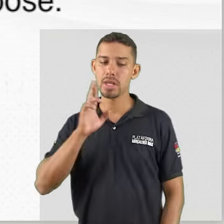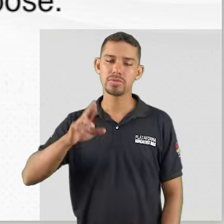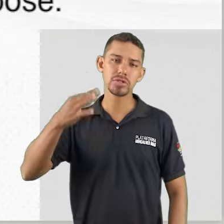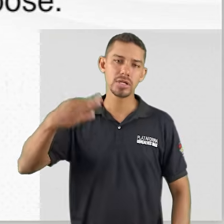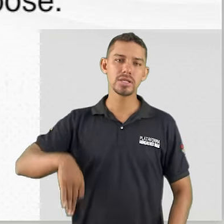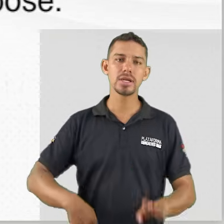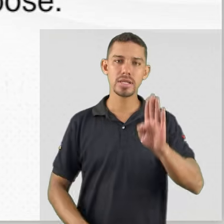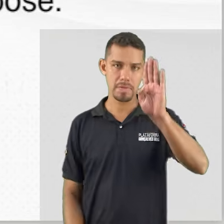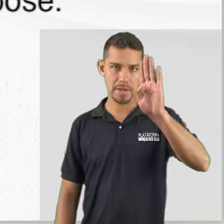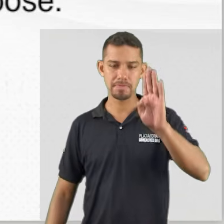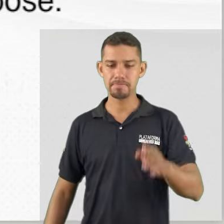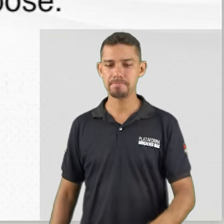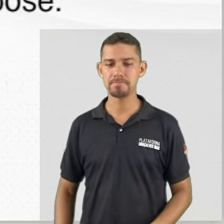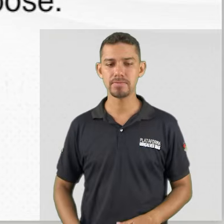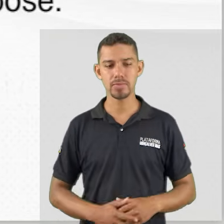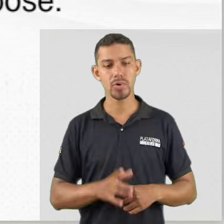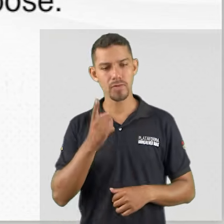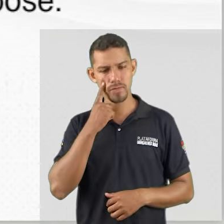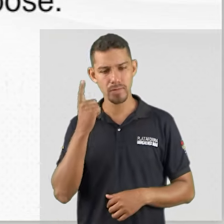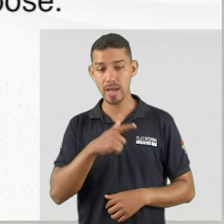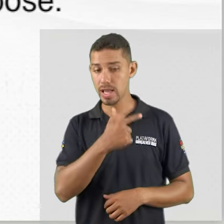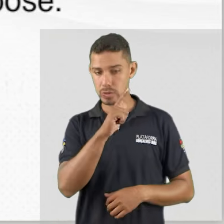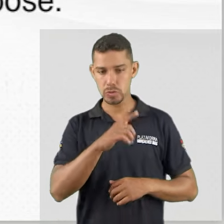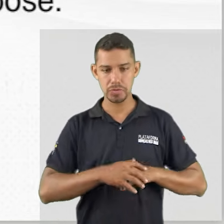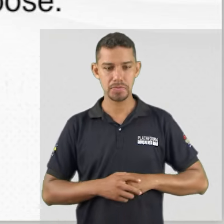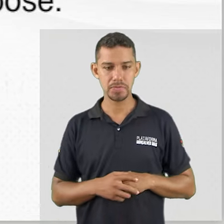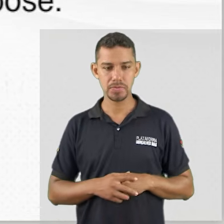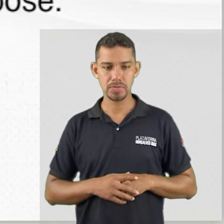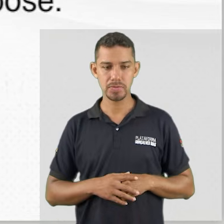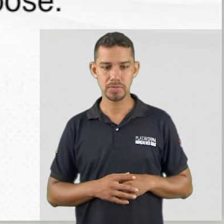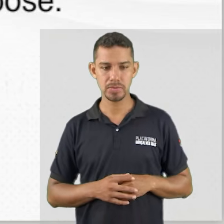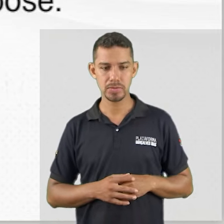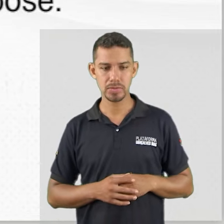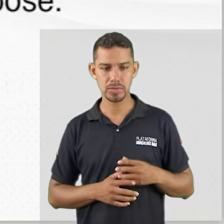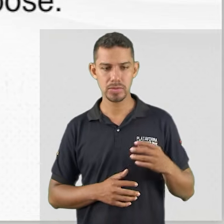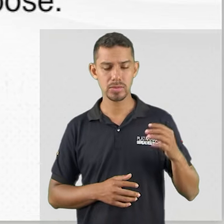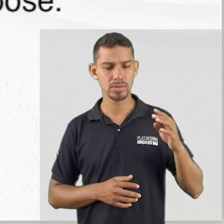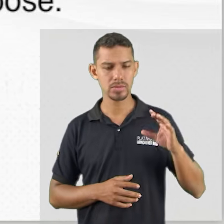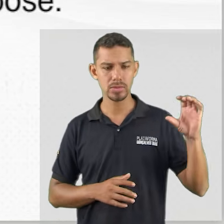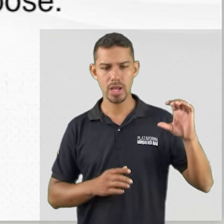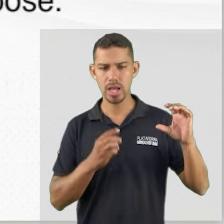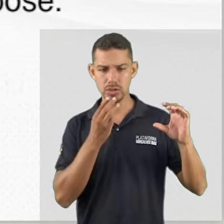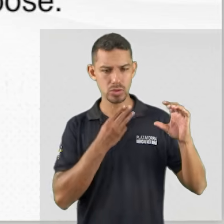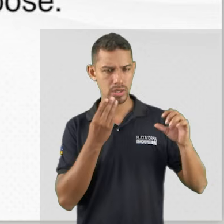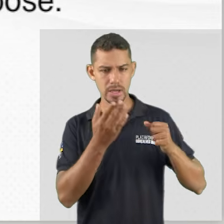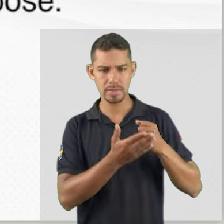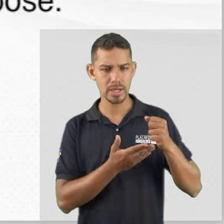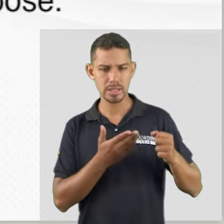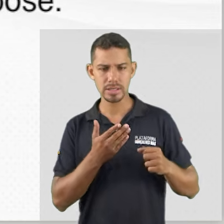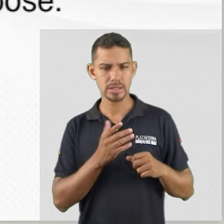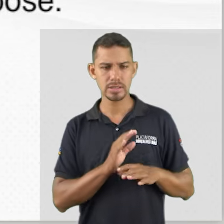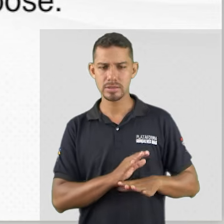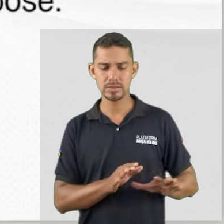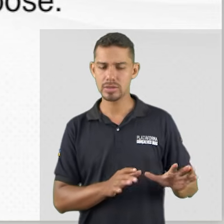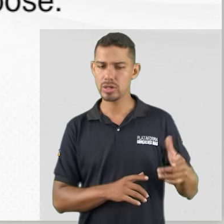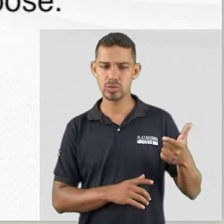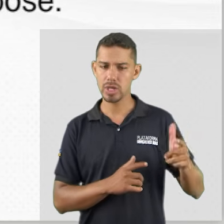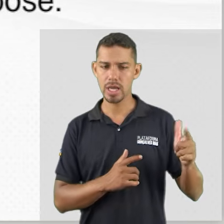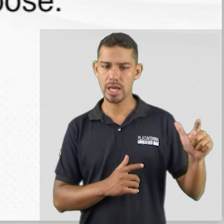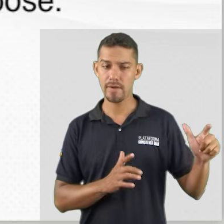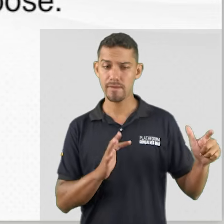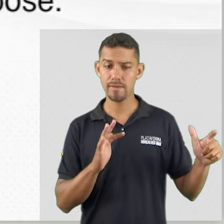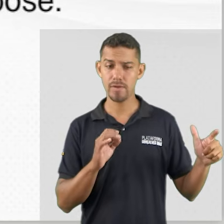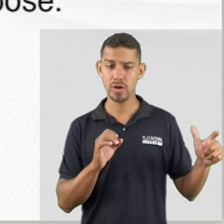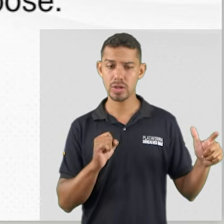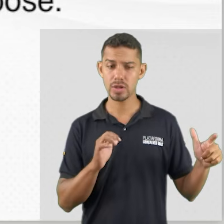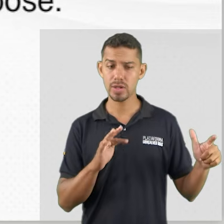nossa resposta correta é a letra B, né? Mas vamos analisar as demais. Açúcar e base apenas, não, tá faltando fosfato, né? A gente também não tem um nucleotídeo